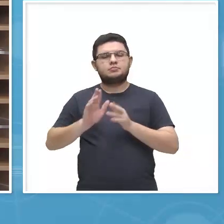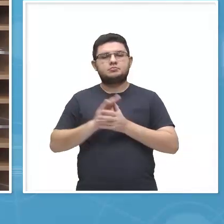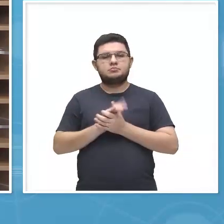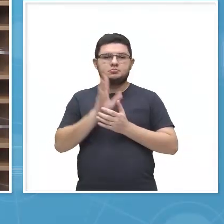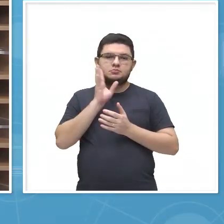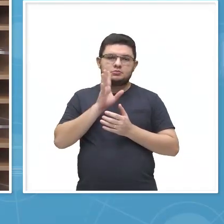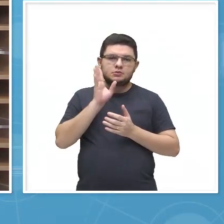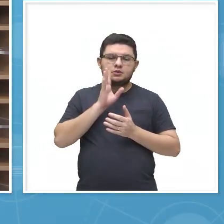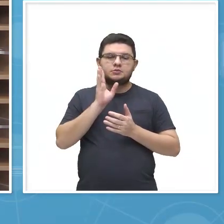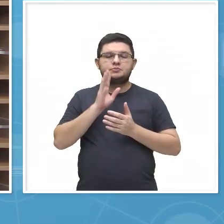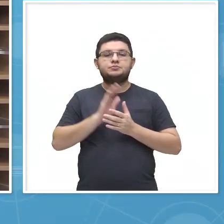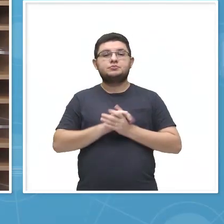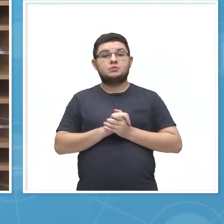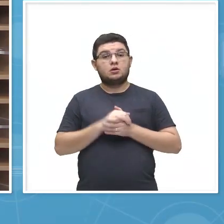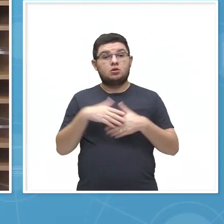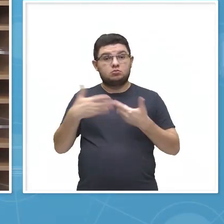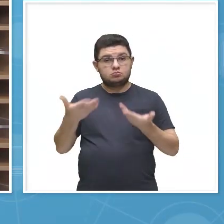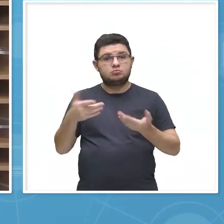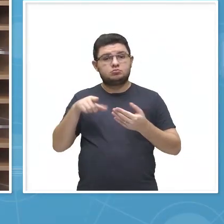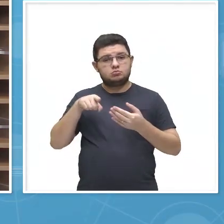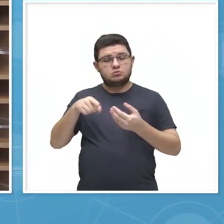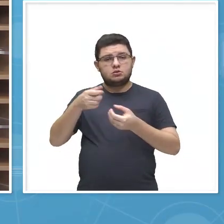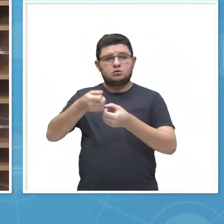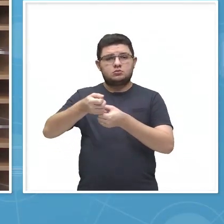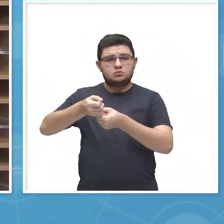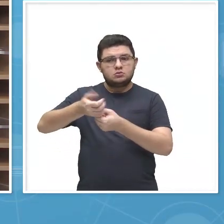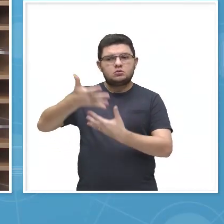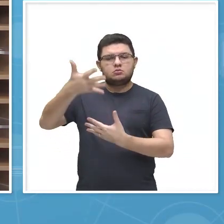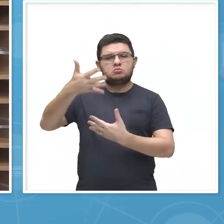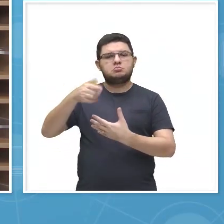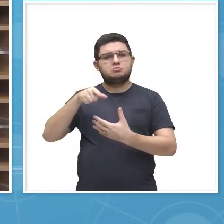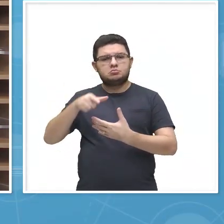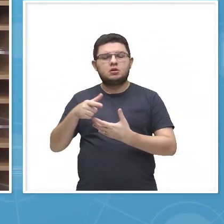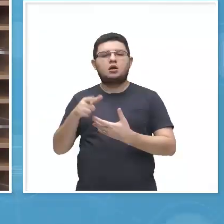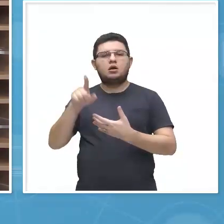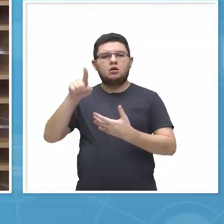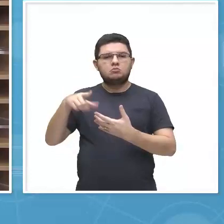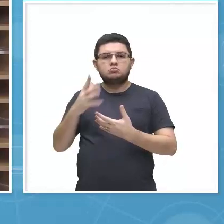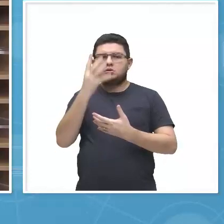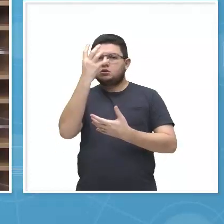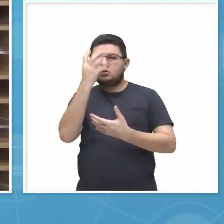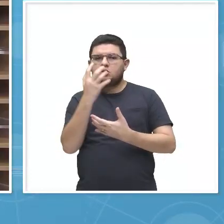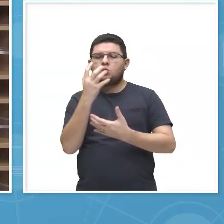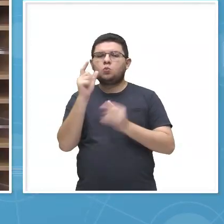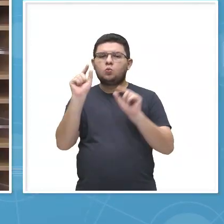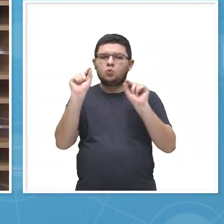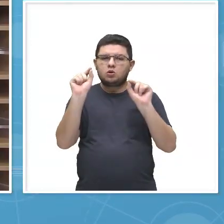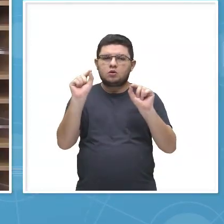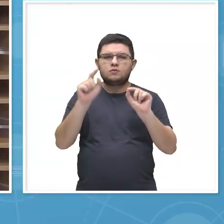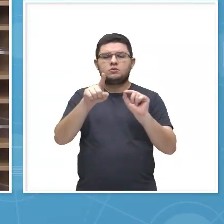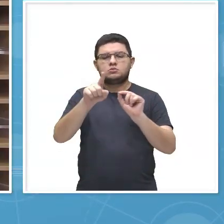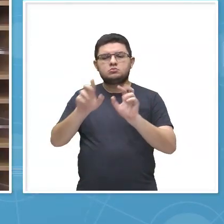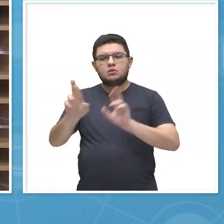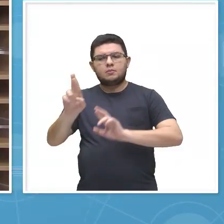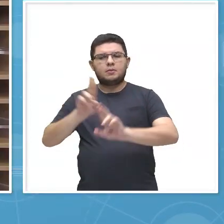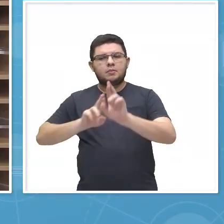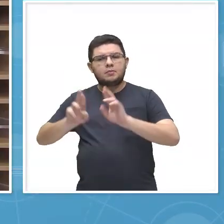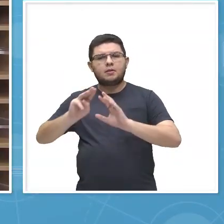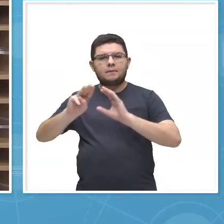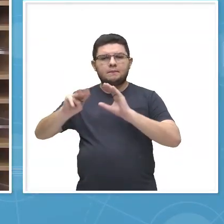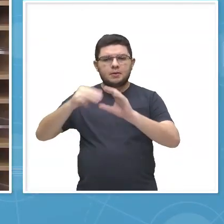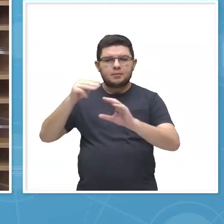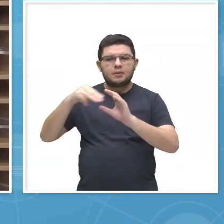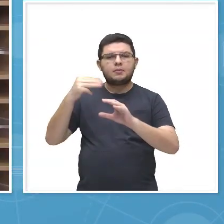séria do nosso chat não é para que vocês possam mudar suas mensagens né dizer a hora que ela tá tá muito devagar não tô entendendo